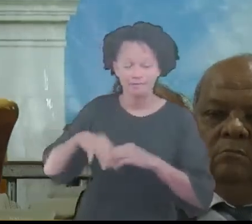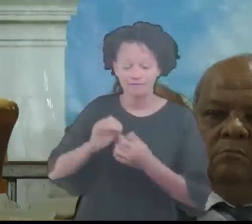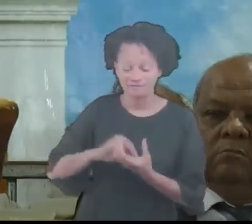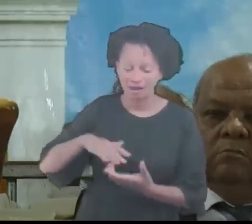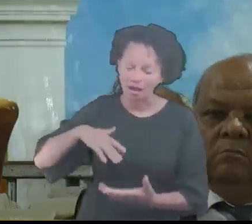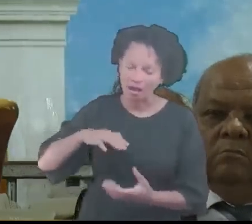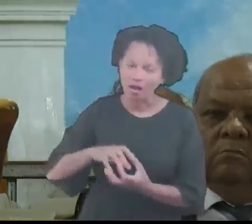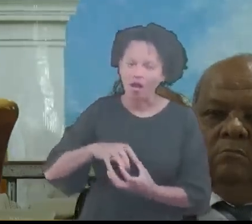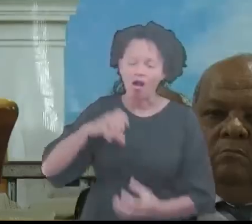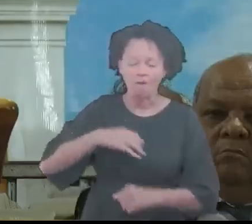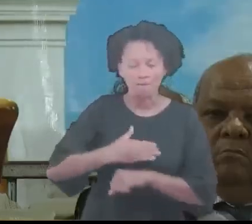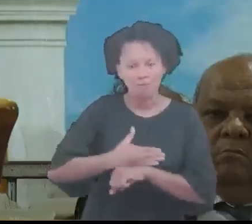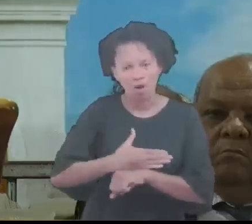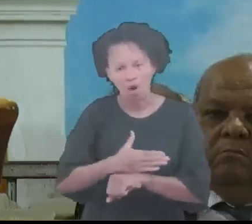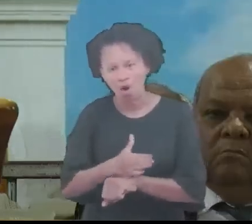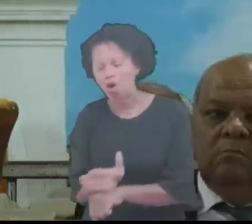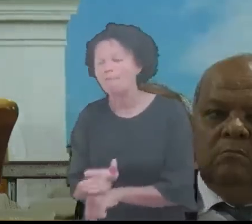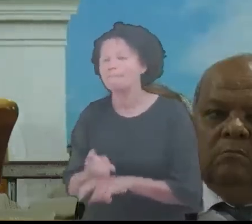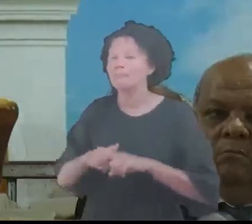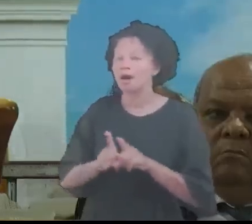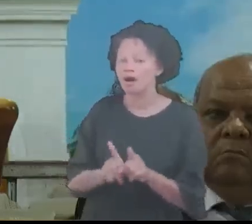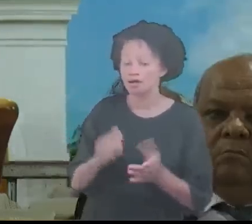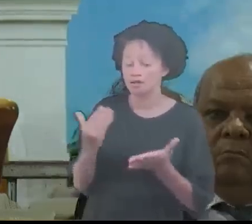noite. Mas no livro de Jó